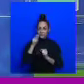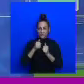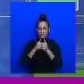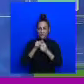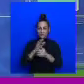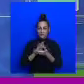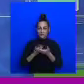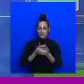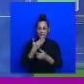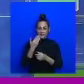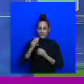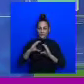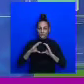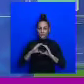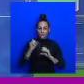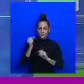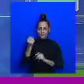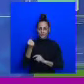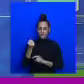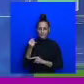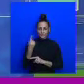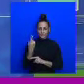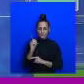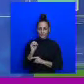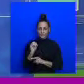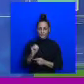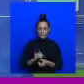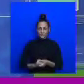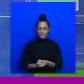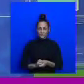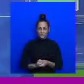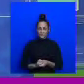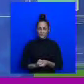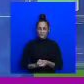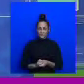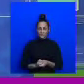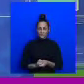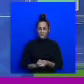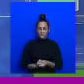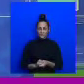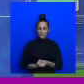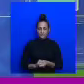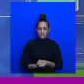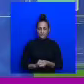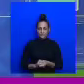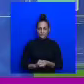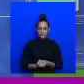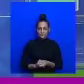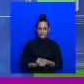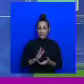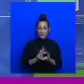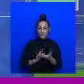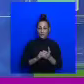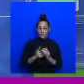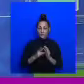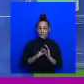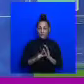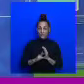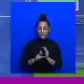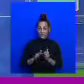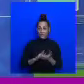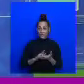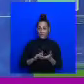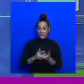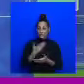Loto Fácil. Bola branca, número 10. Branca, 10. Loto Fácil com sorteios